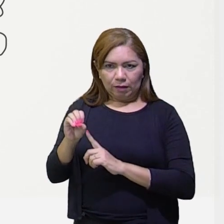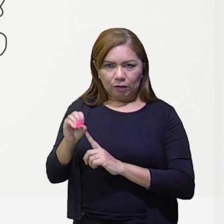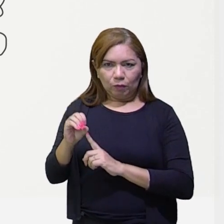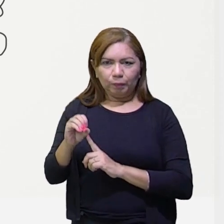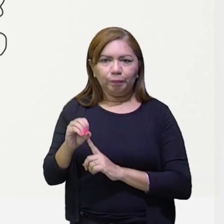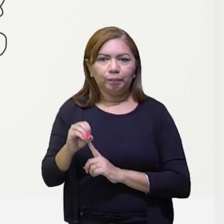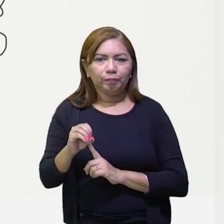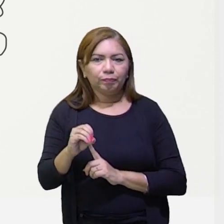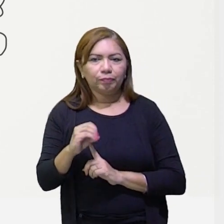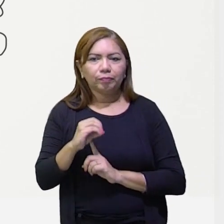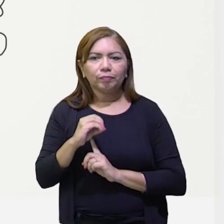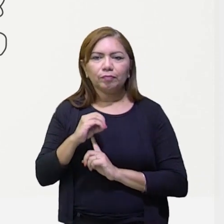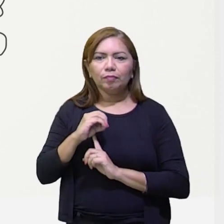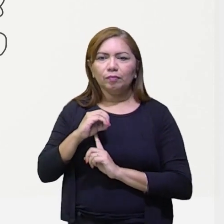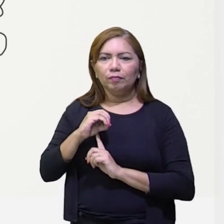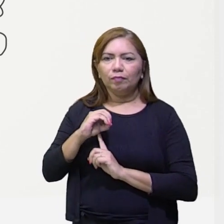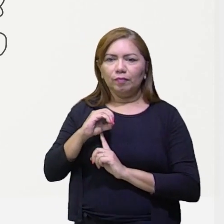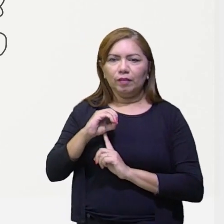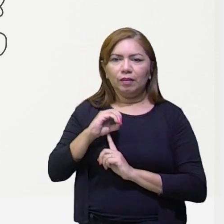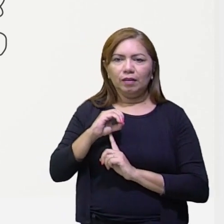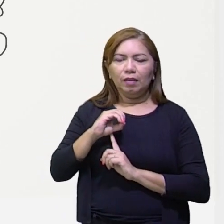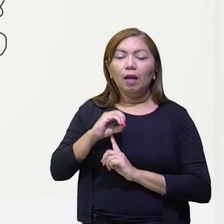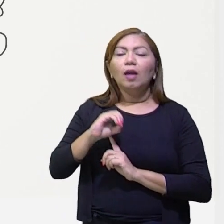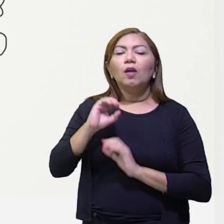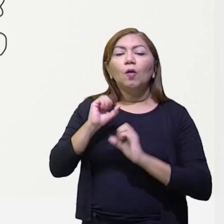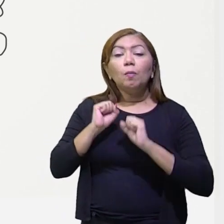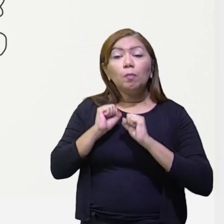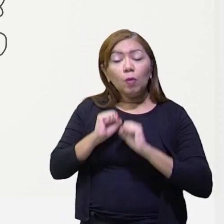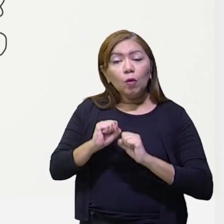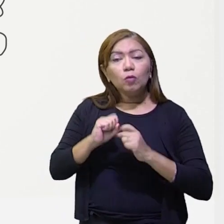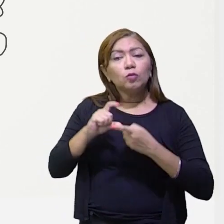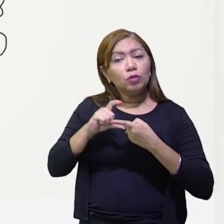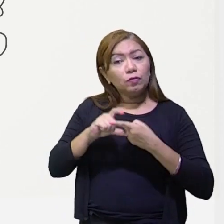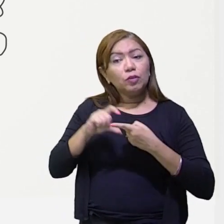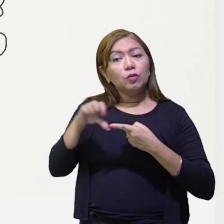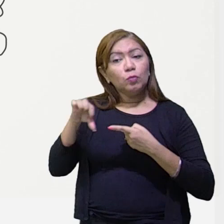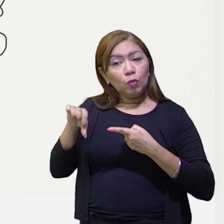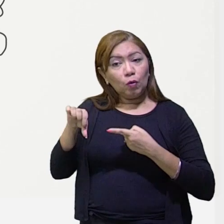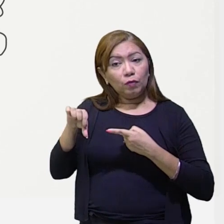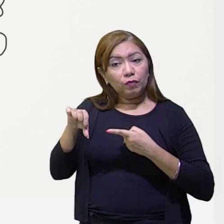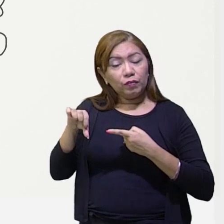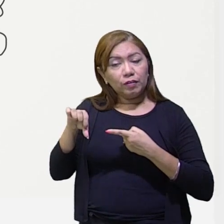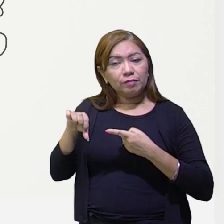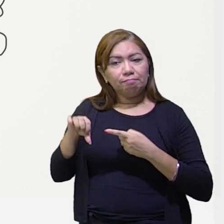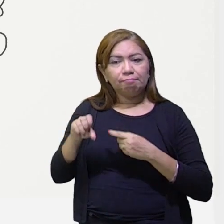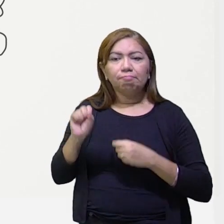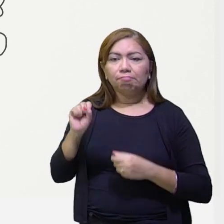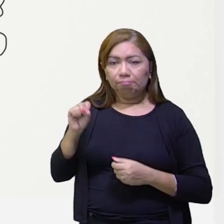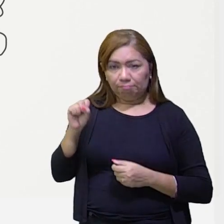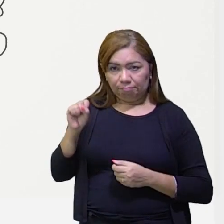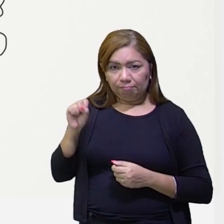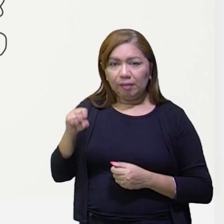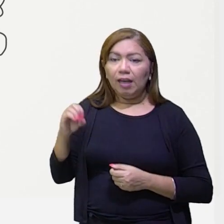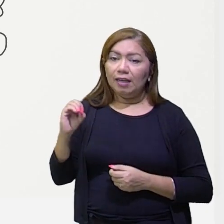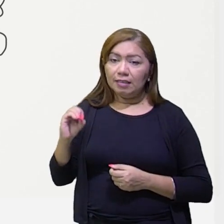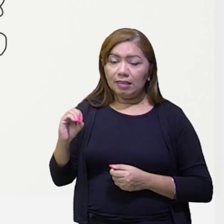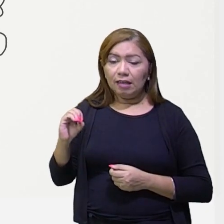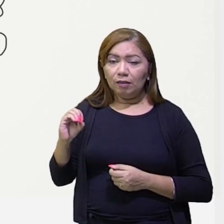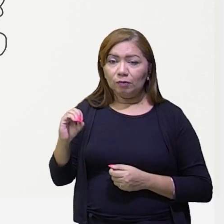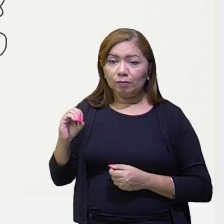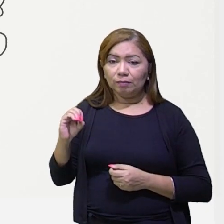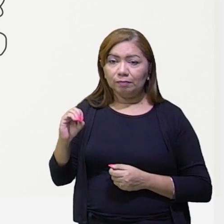ok? Eu posso dividir pelo 9 tranquilamente, tá certo? O resultado vai ser o quê?